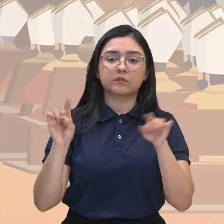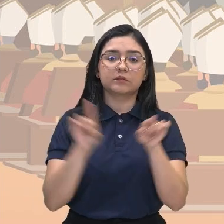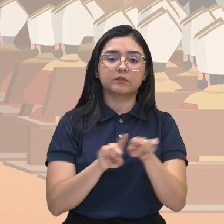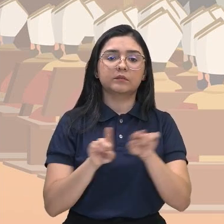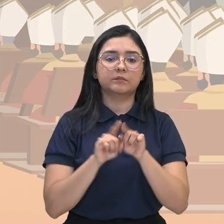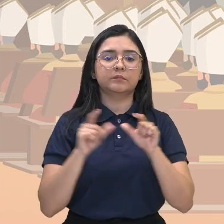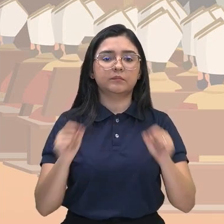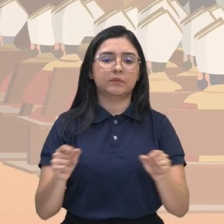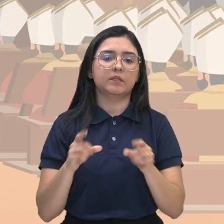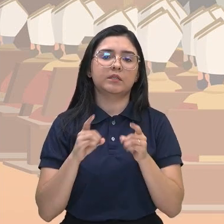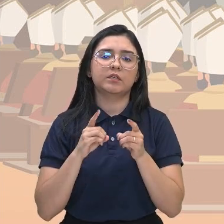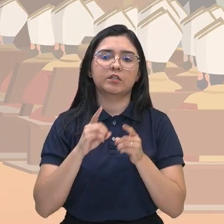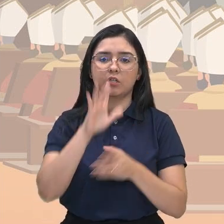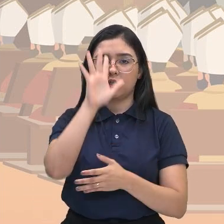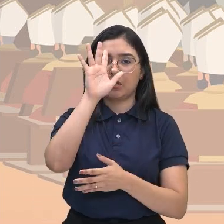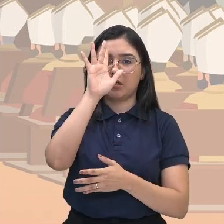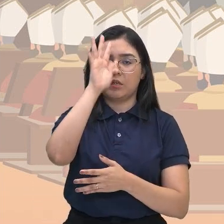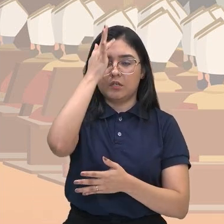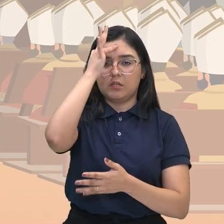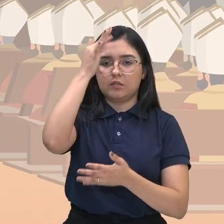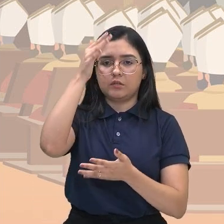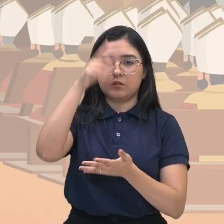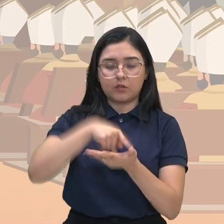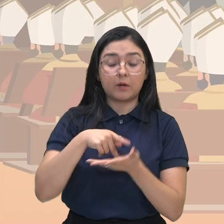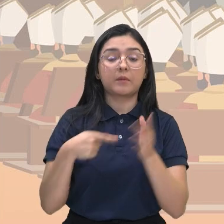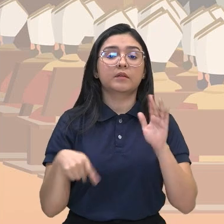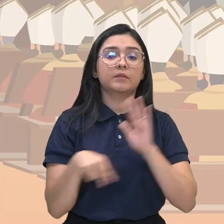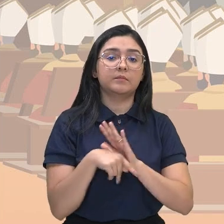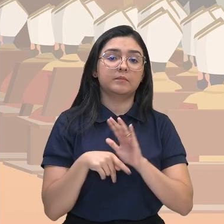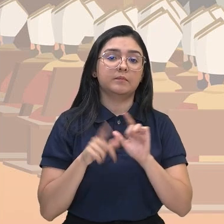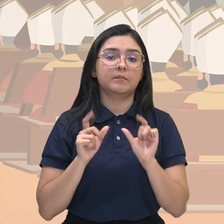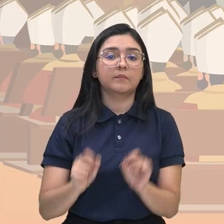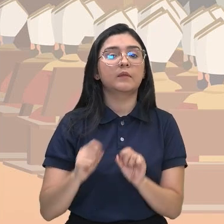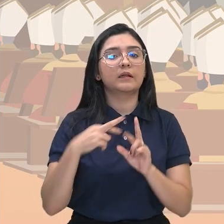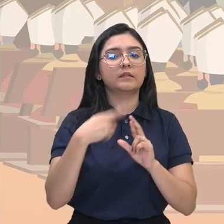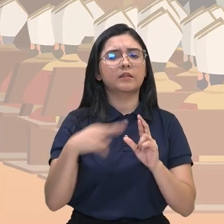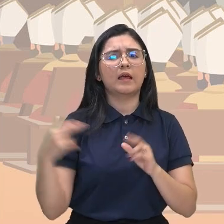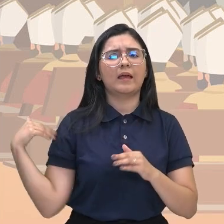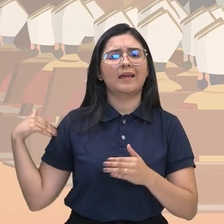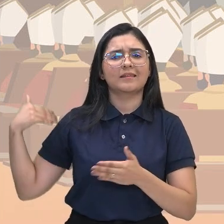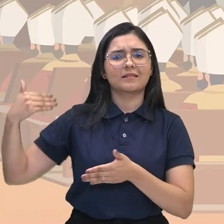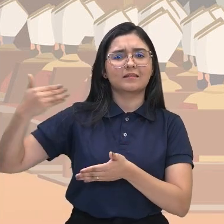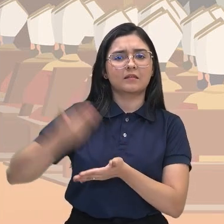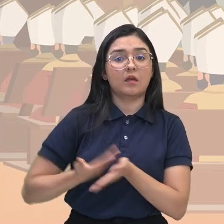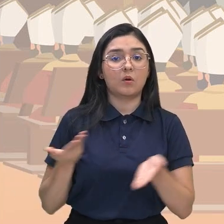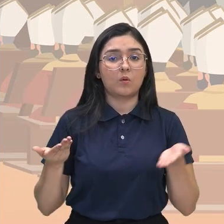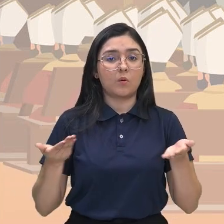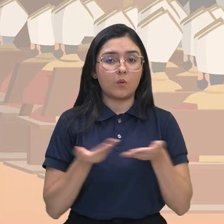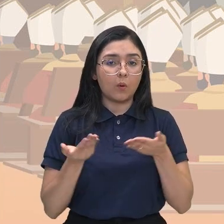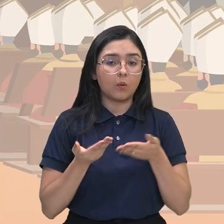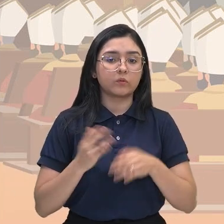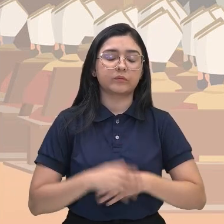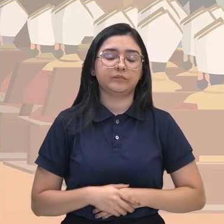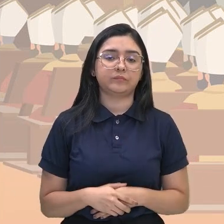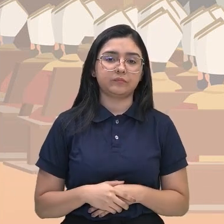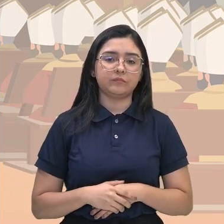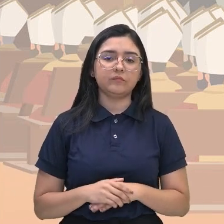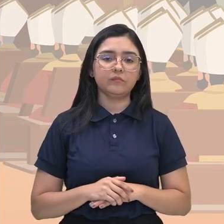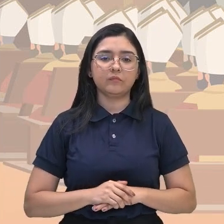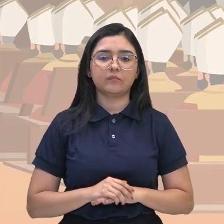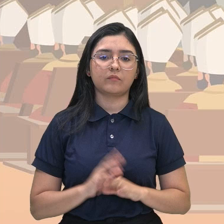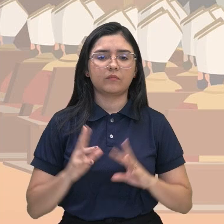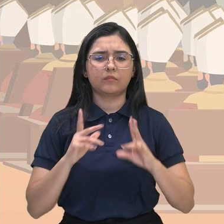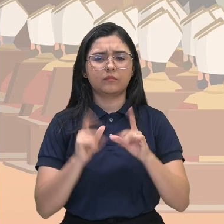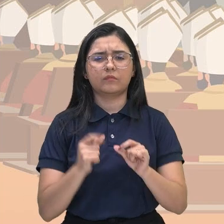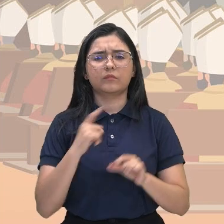fincar dogmas religiosos, inclusive dogmas esses que persistem até os dias de hoje. As orações e todos os